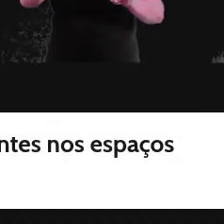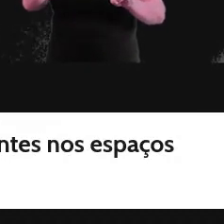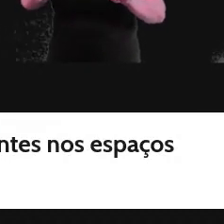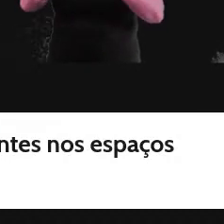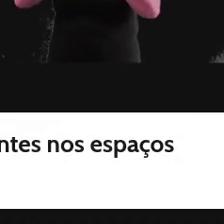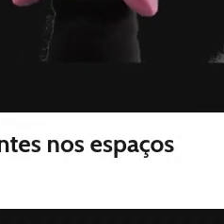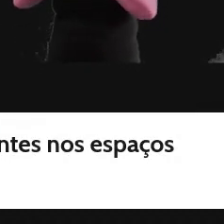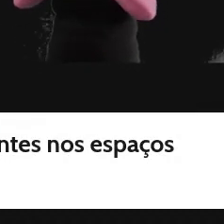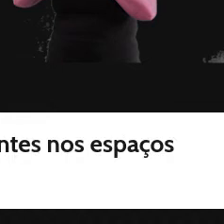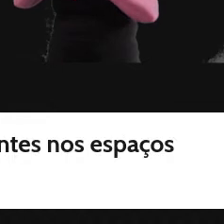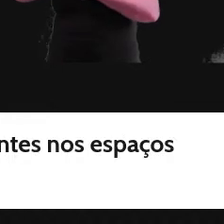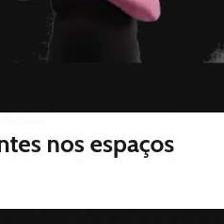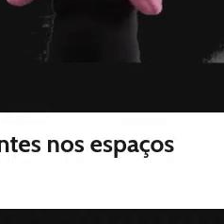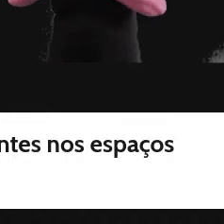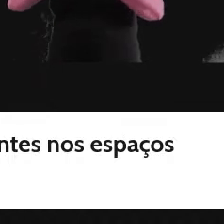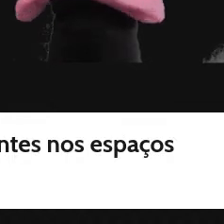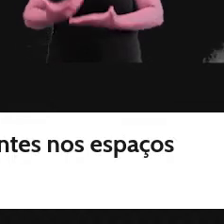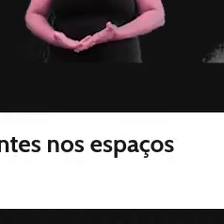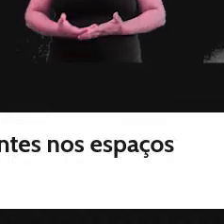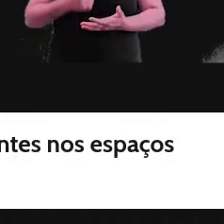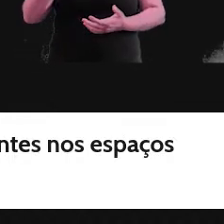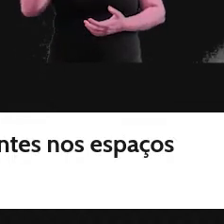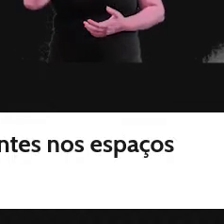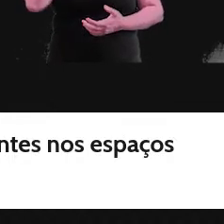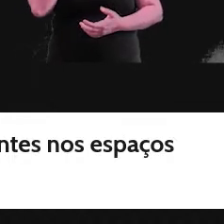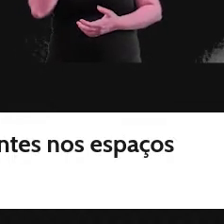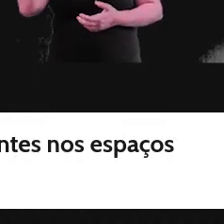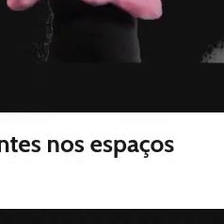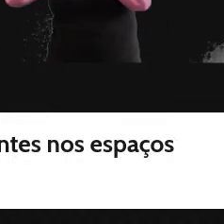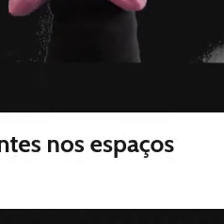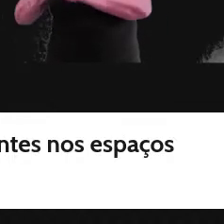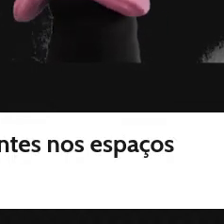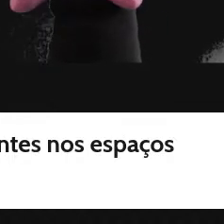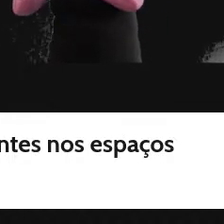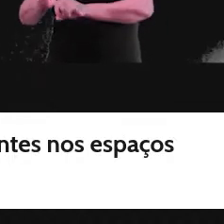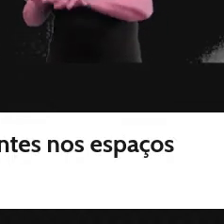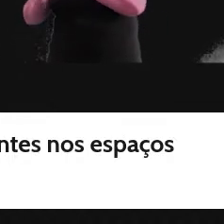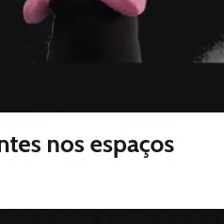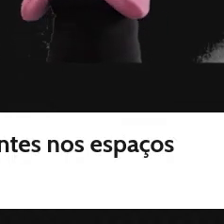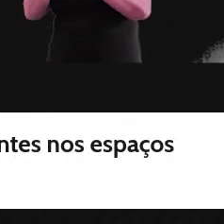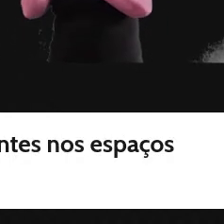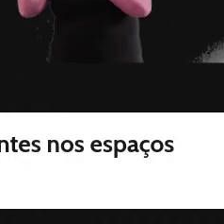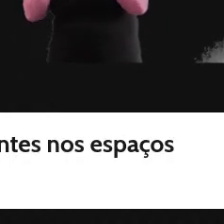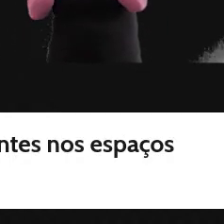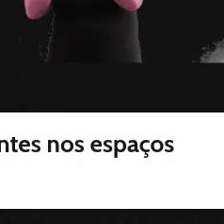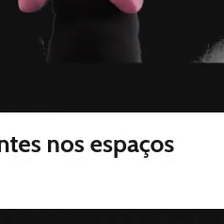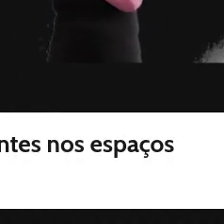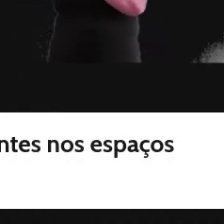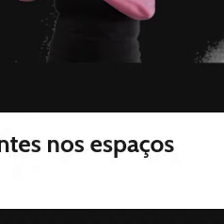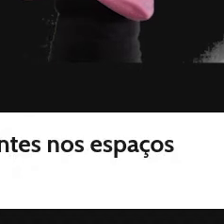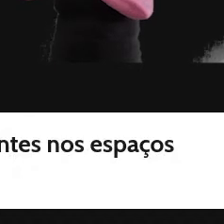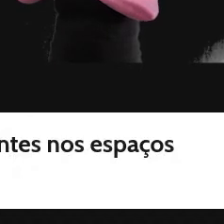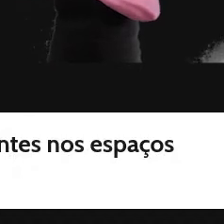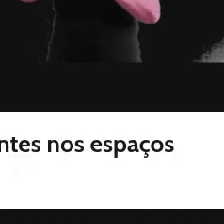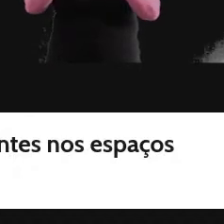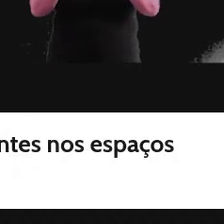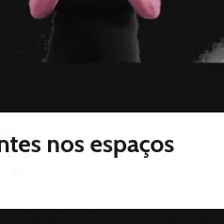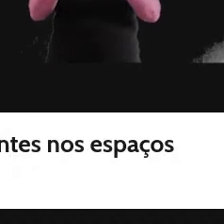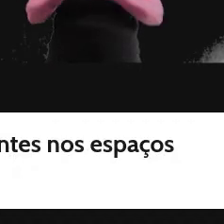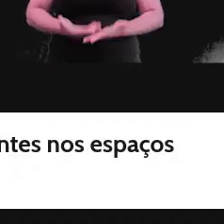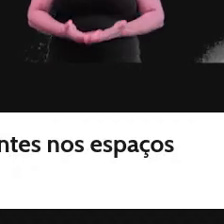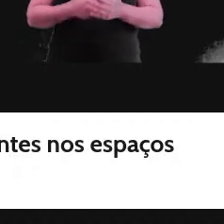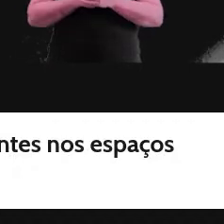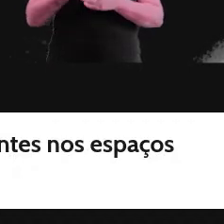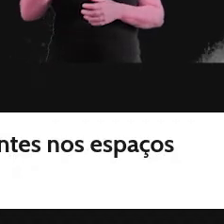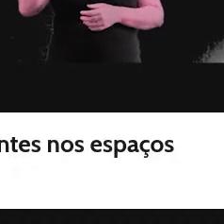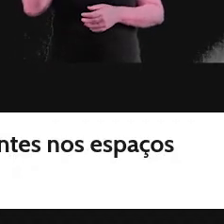pensado para ela, né? E o mesmo a gente pode pensar em outros tipos de deficiência e em outras barreiras sociais que são apresentadas. Então,